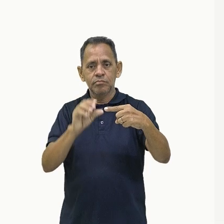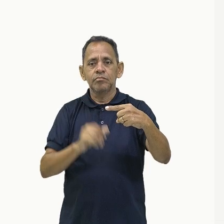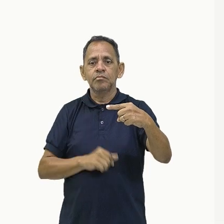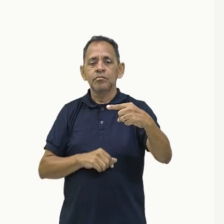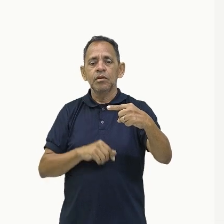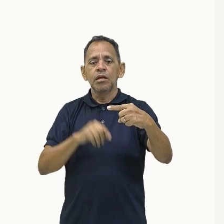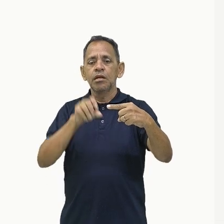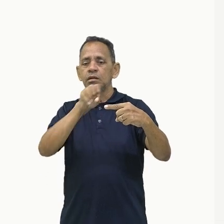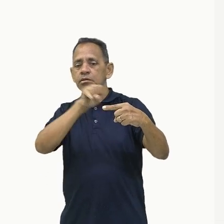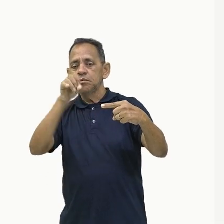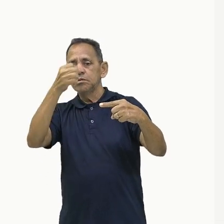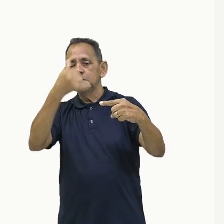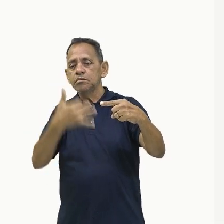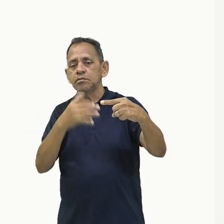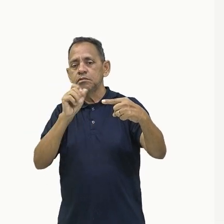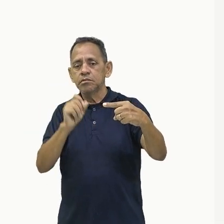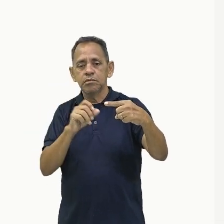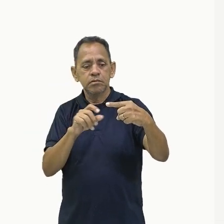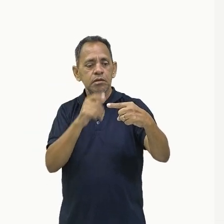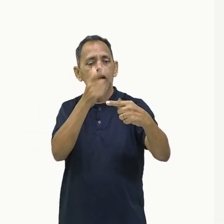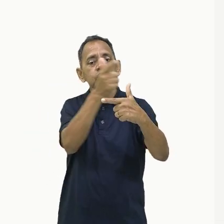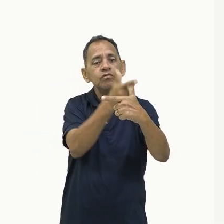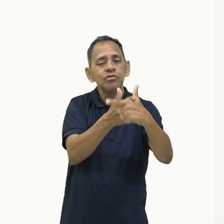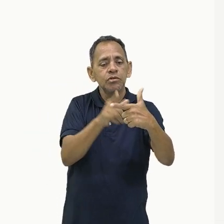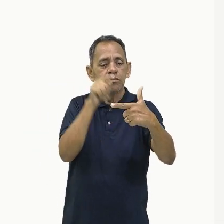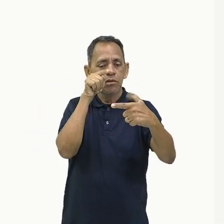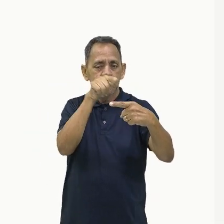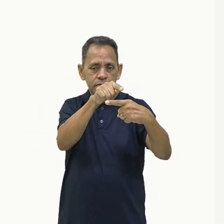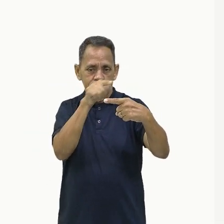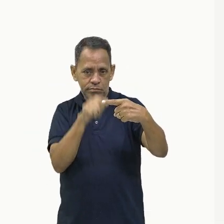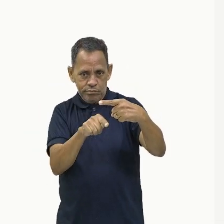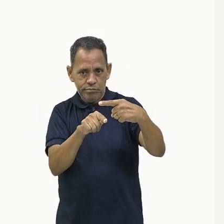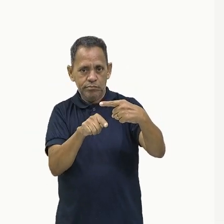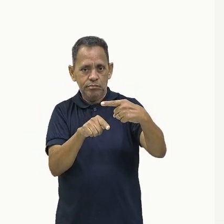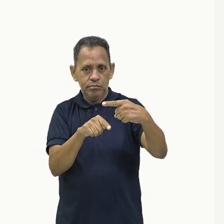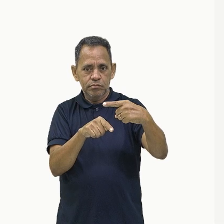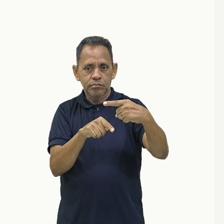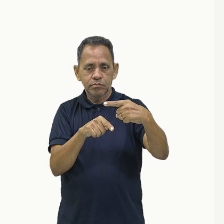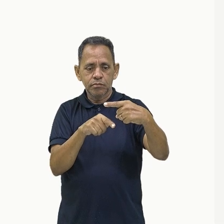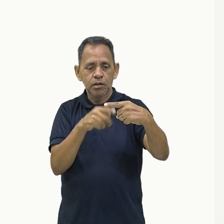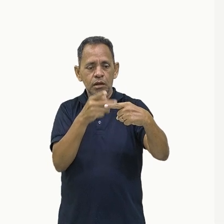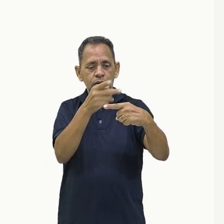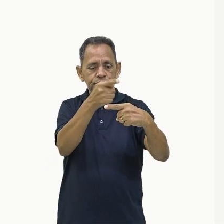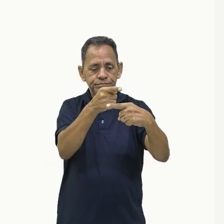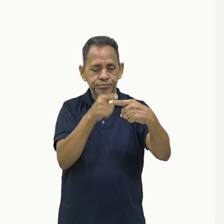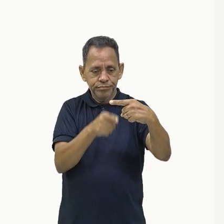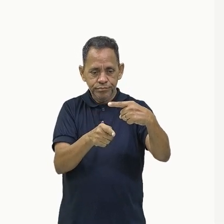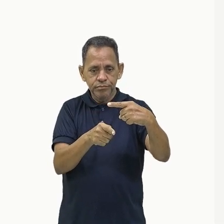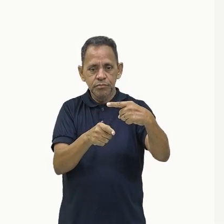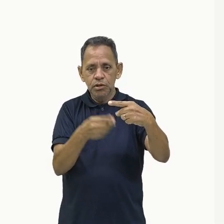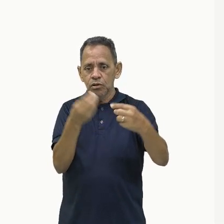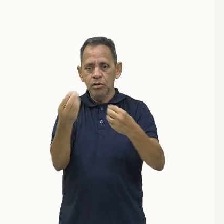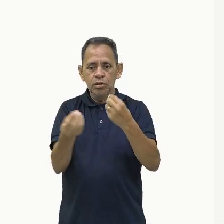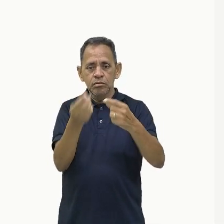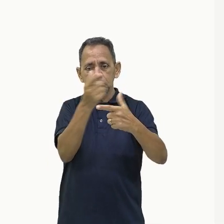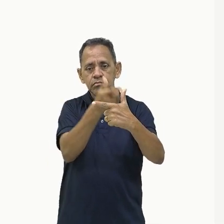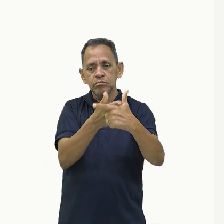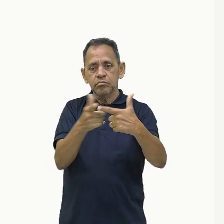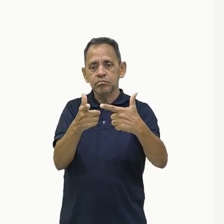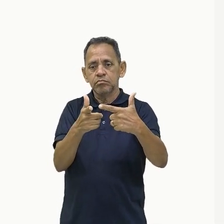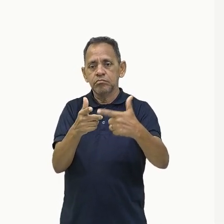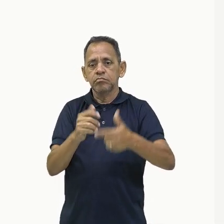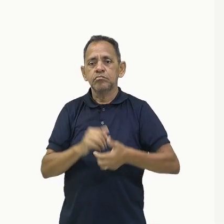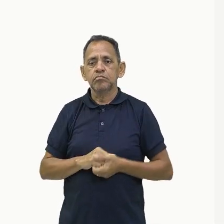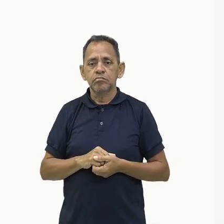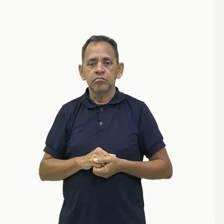fala aqui que a divisão, tá? Ó, a razão entre dois números é dada pela sua divisão. Então veja, eu